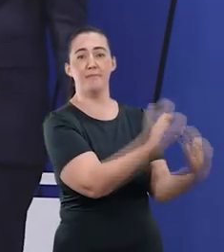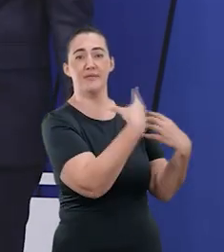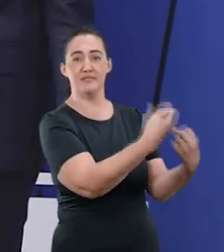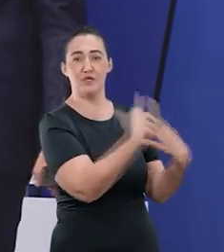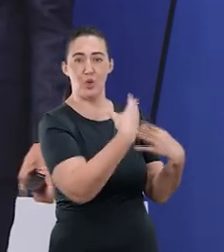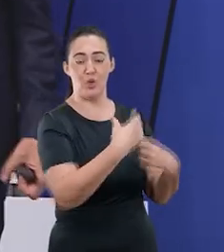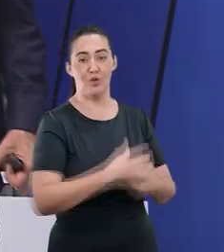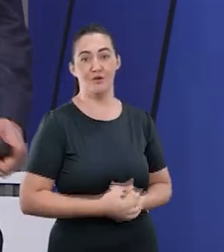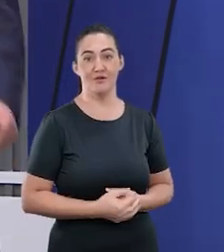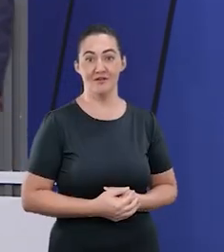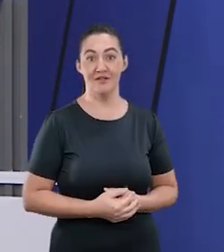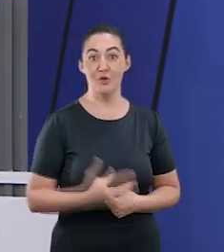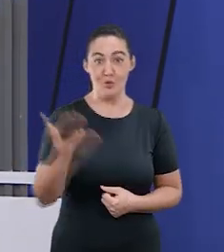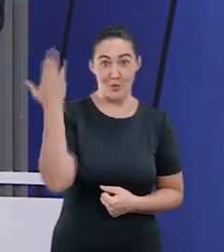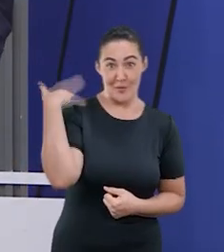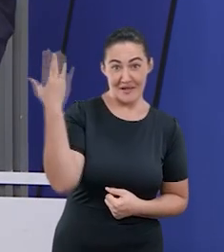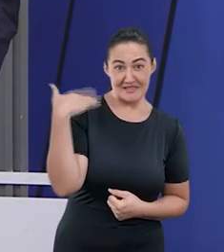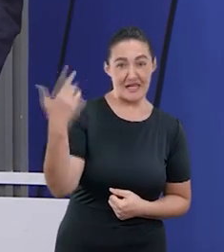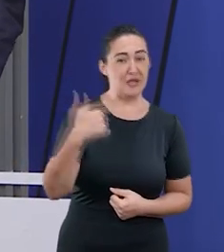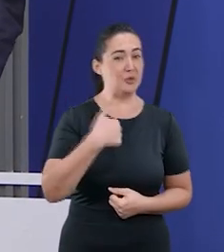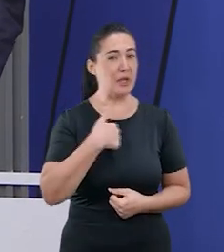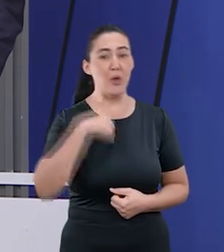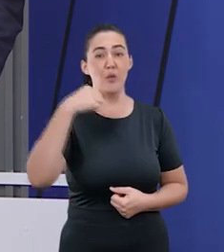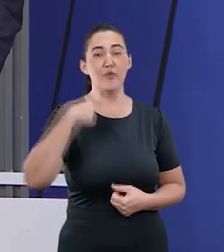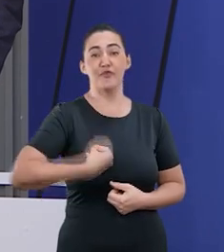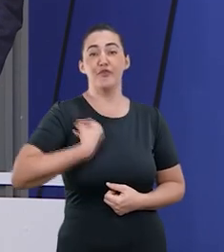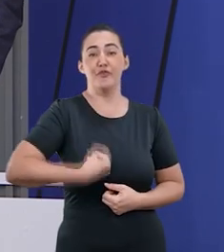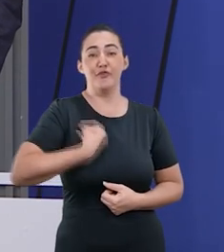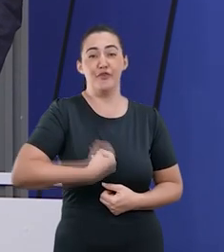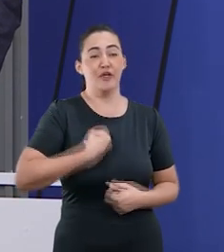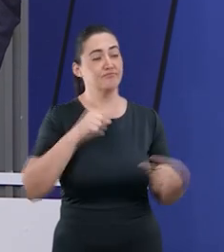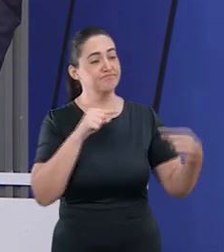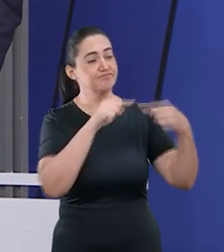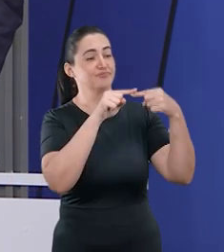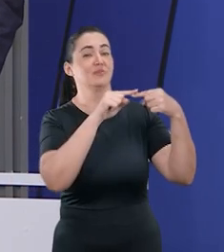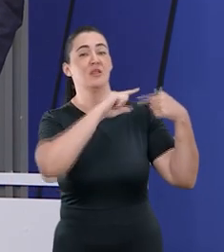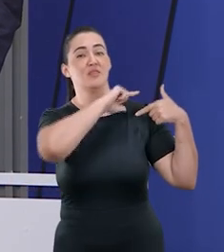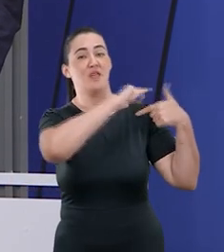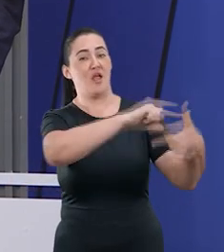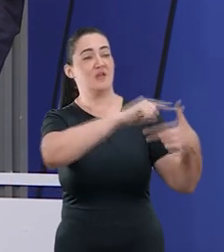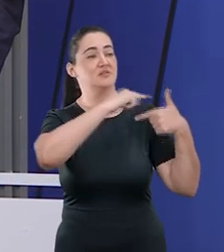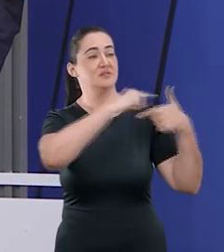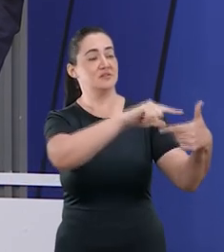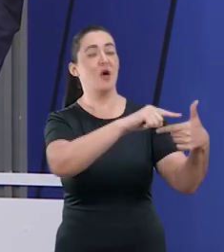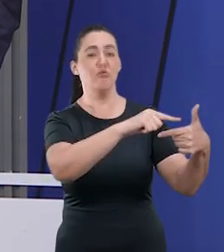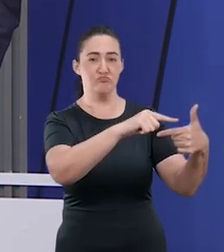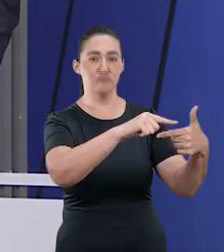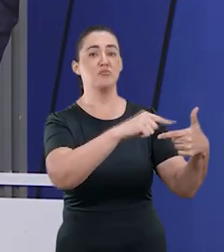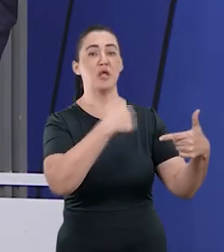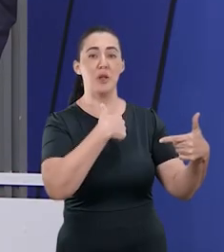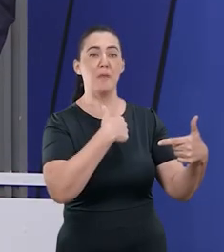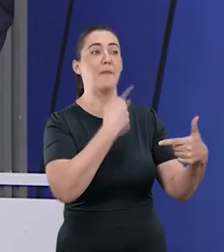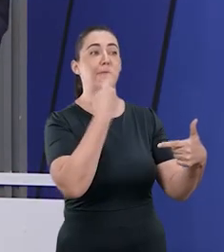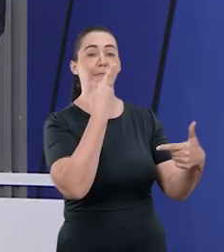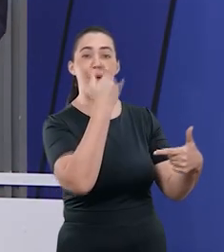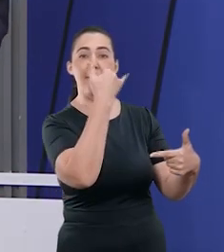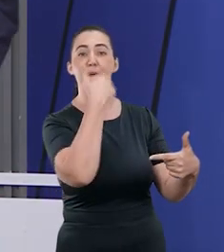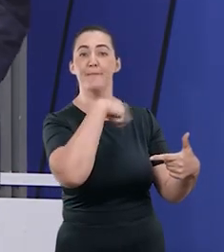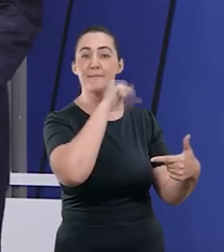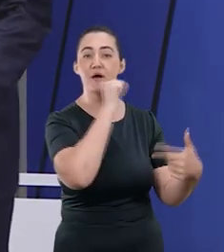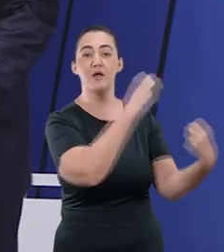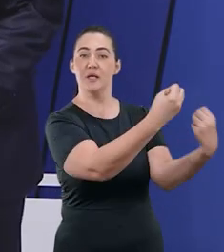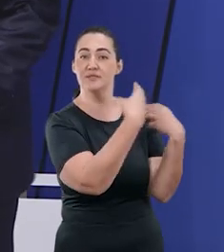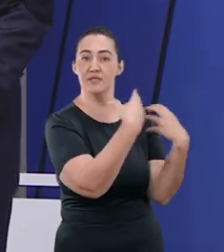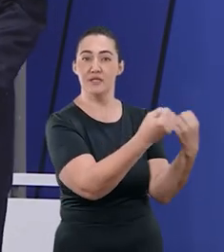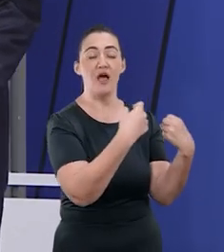no passado, vivia de acordo com as tradições. Eu vivia de acordo com as práticas que eu aprendi dos meus pais. E ele diz assim, olha,